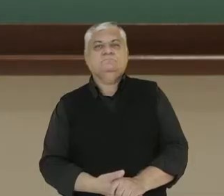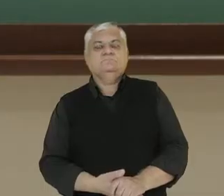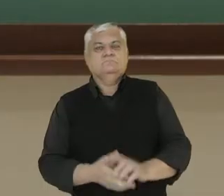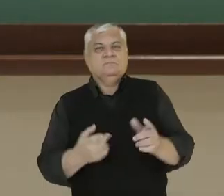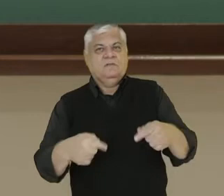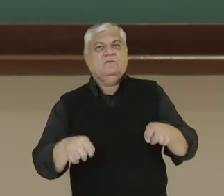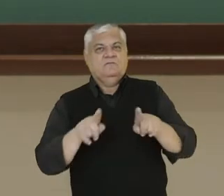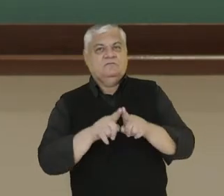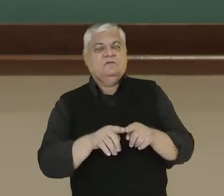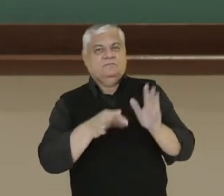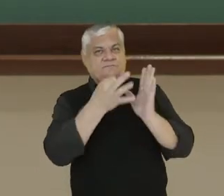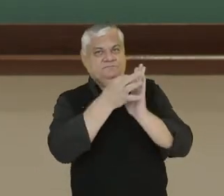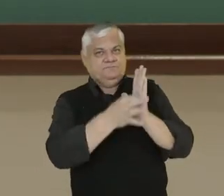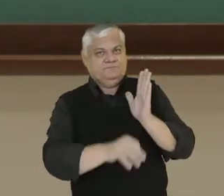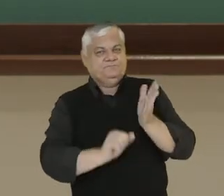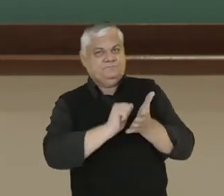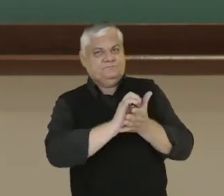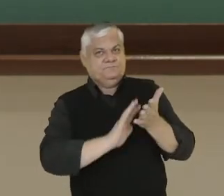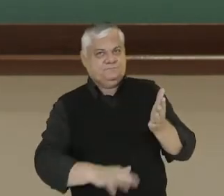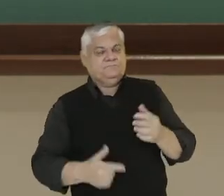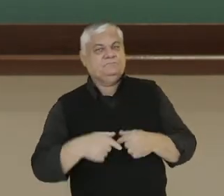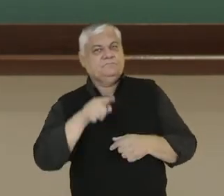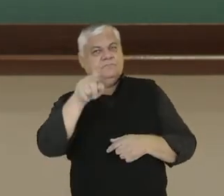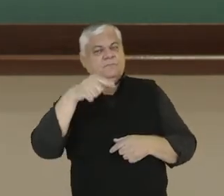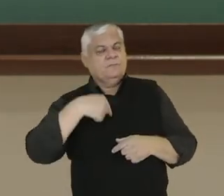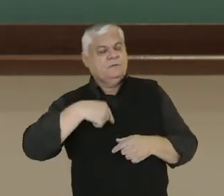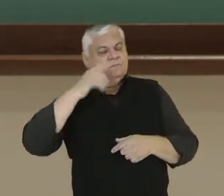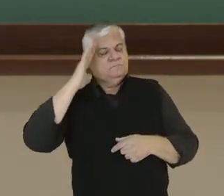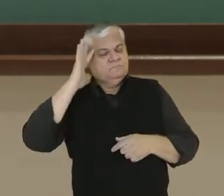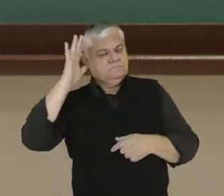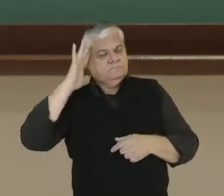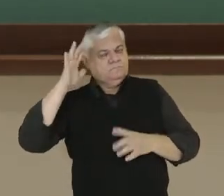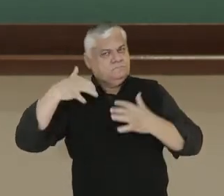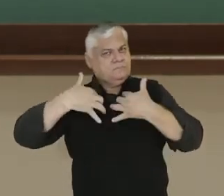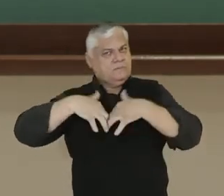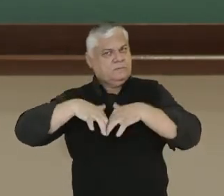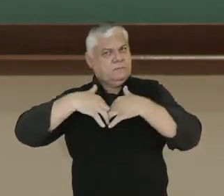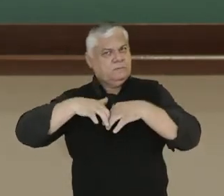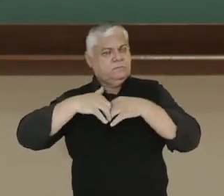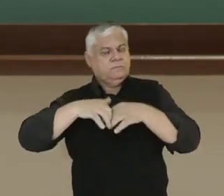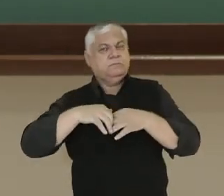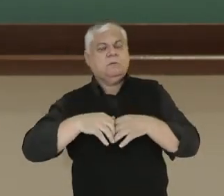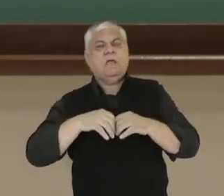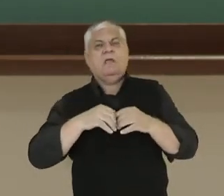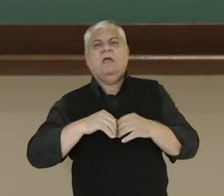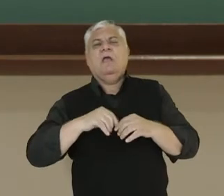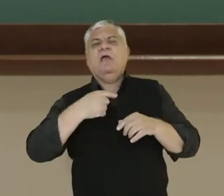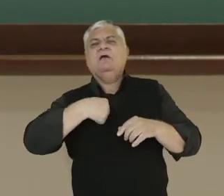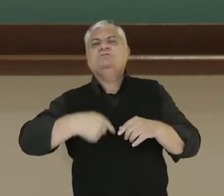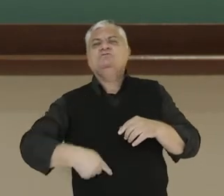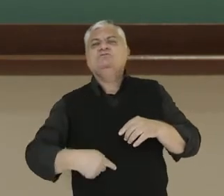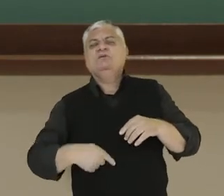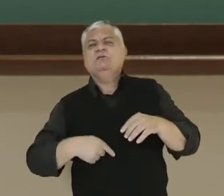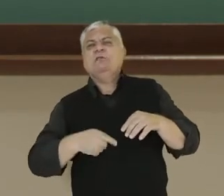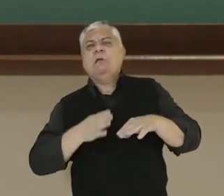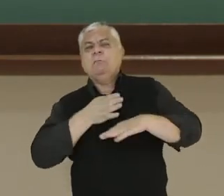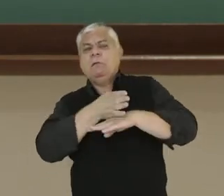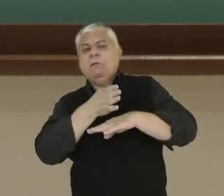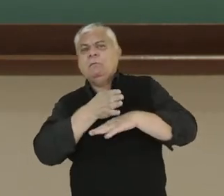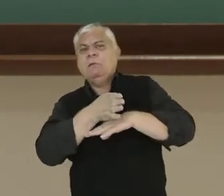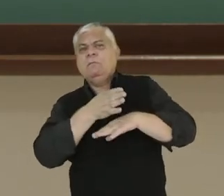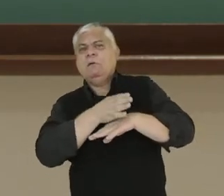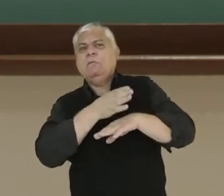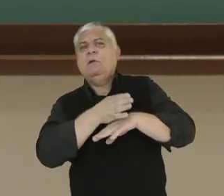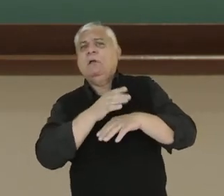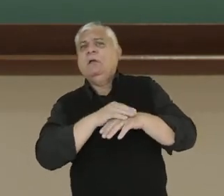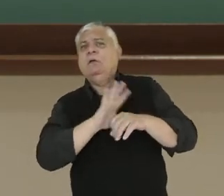Voltamos com a correção da atividade, então ficou uma reflexão sobre a participação da China no Conselho de Segurança e